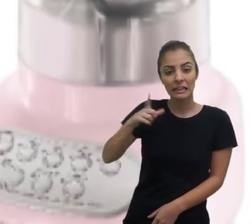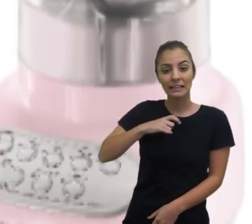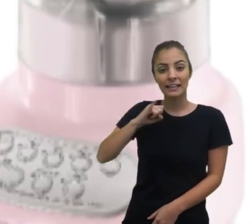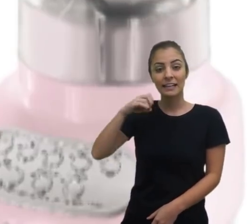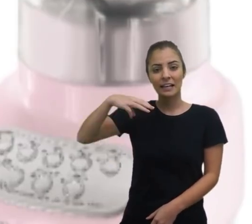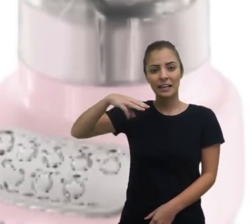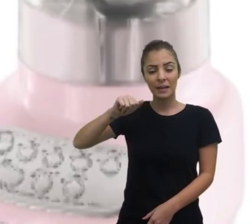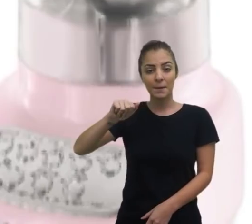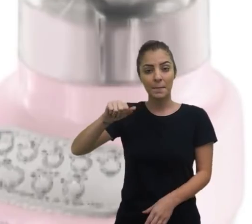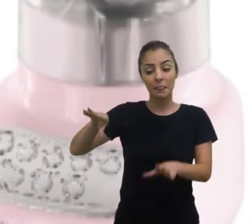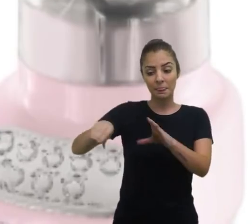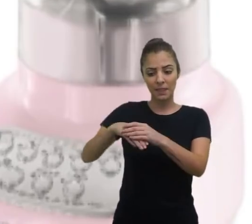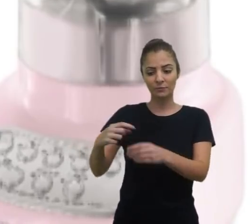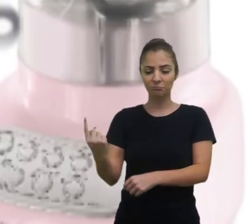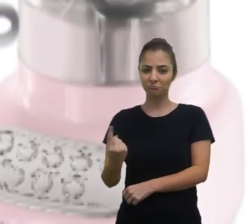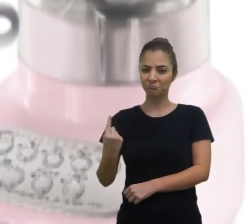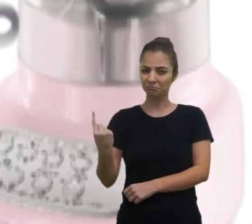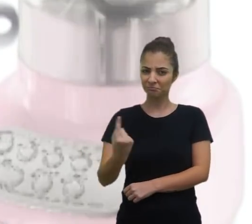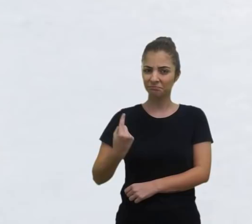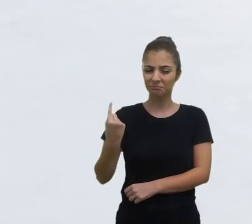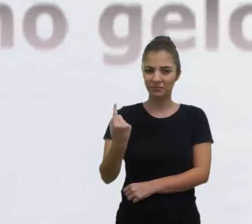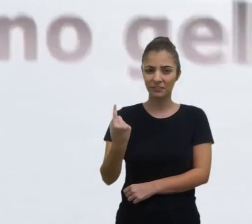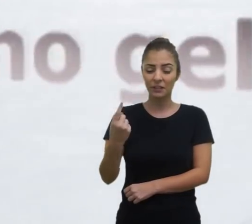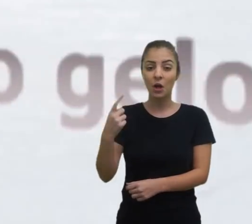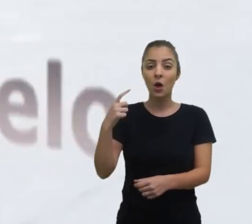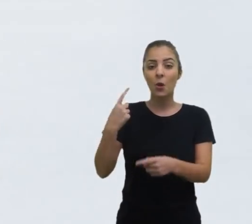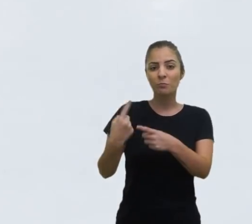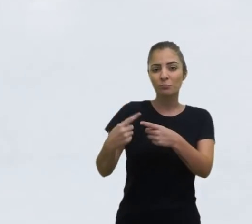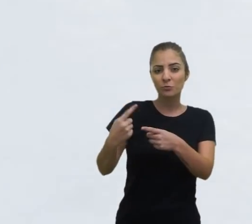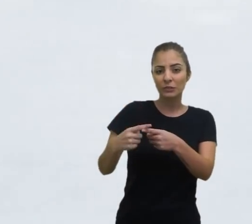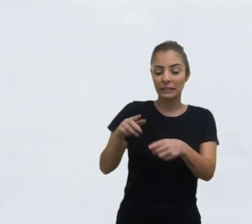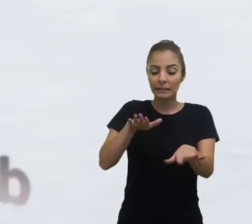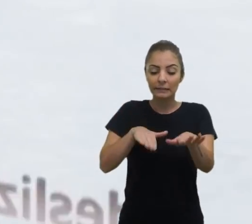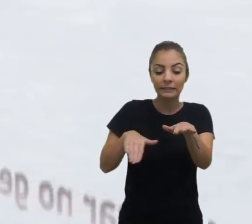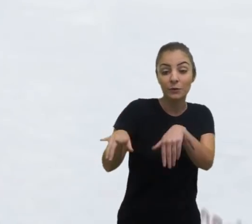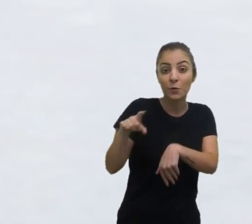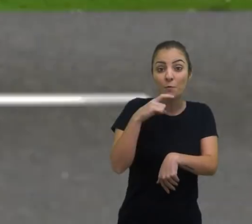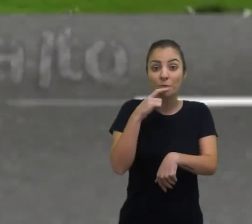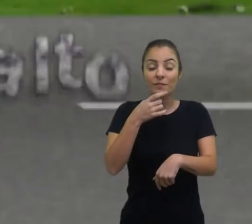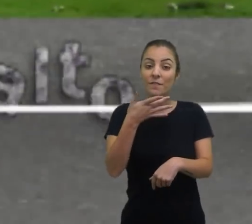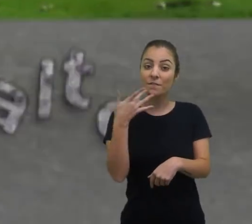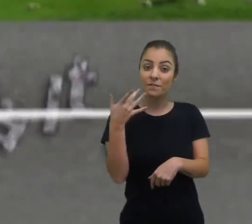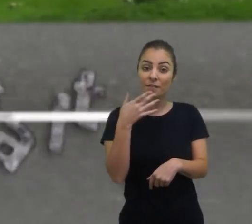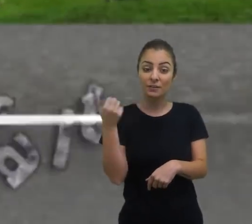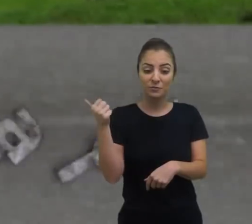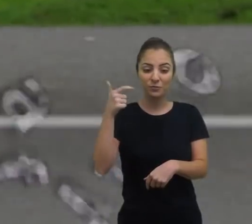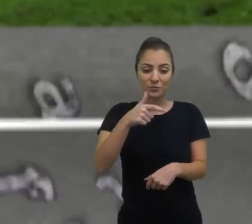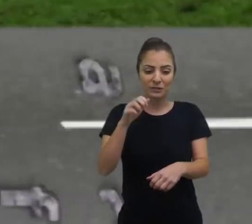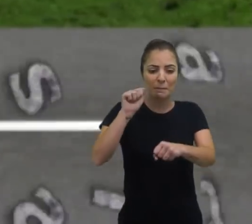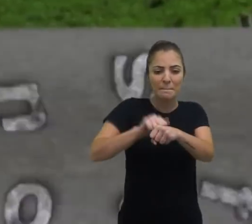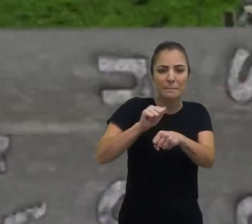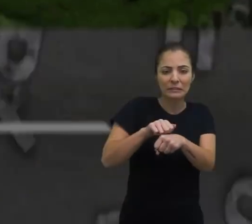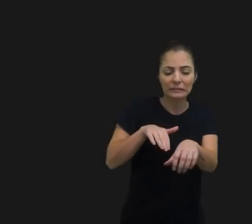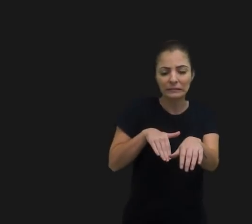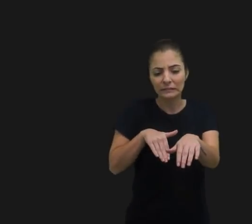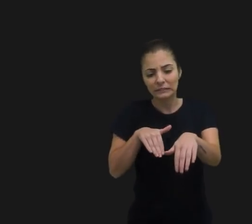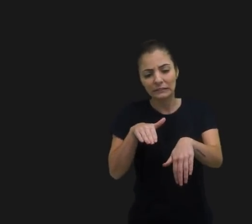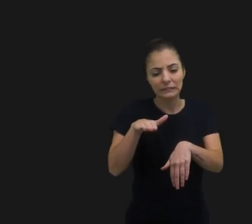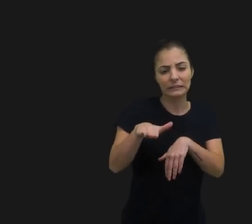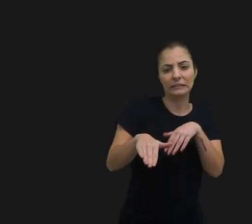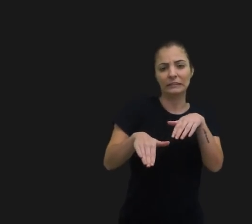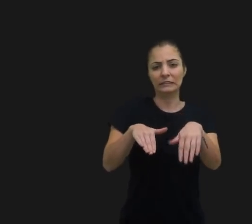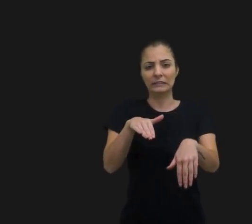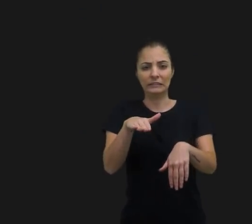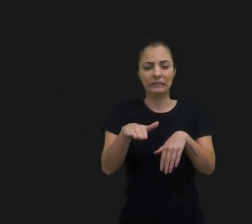Tem ímãs no liquidificador? Por que deslizar no gelo é mais fácil que rolar no asfalto? E